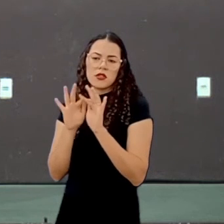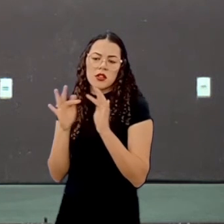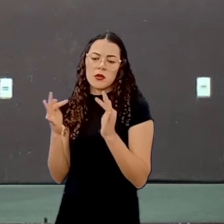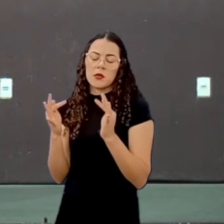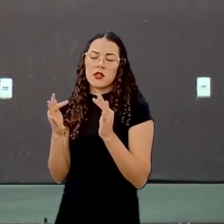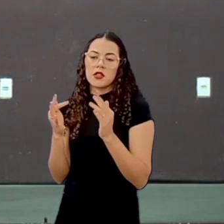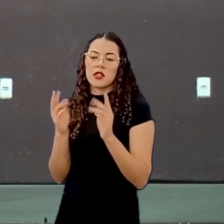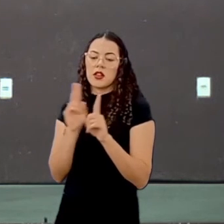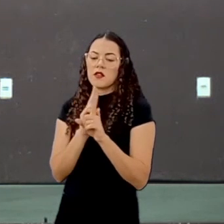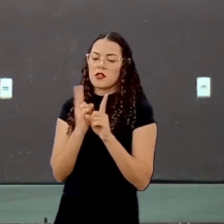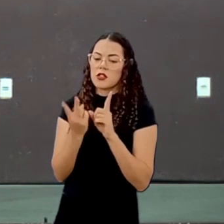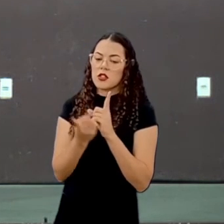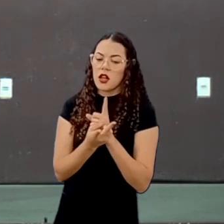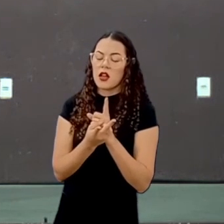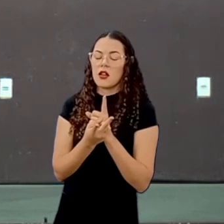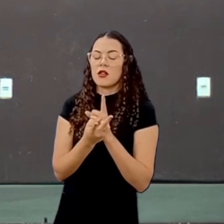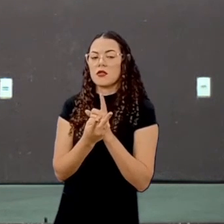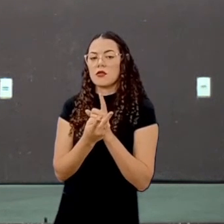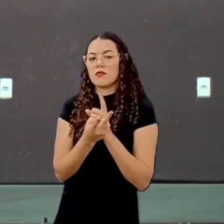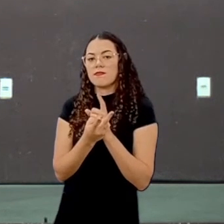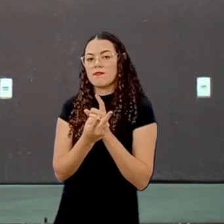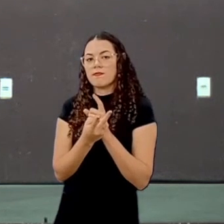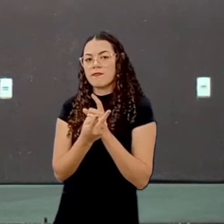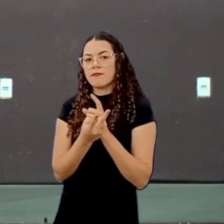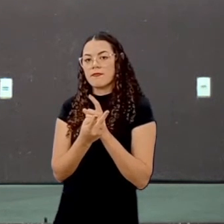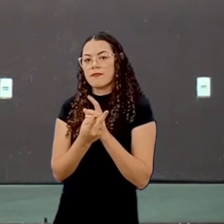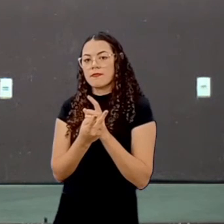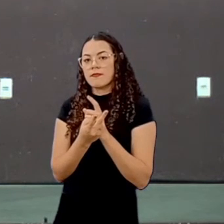os teus devocionais?